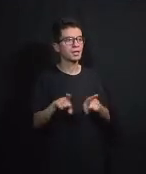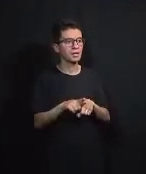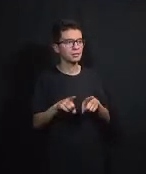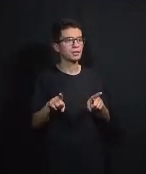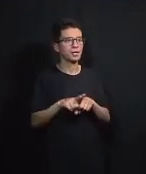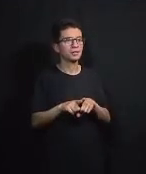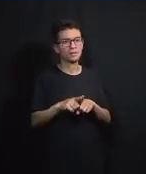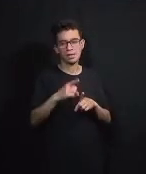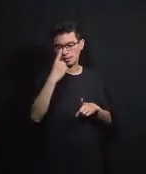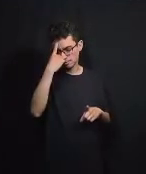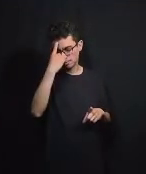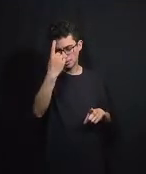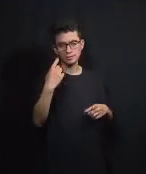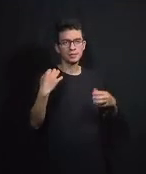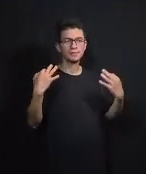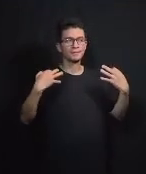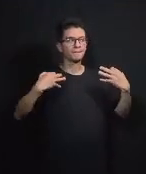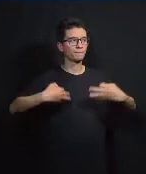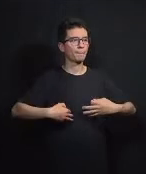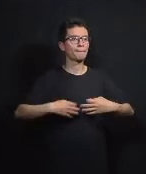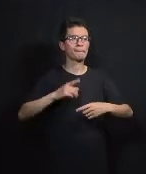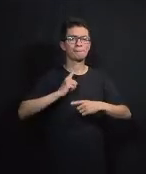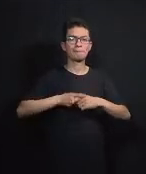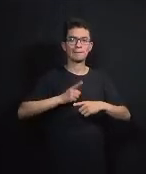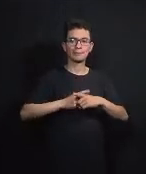plenitude sempre relativa,